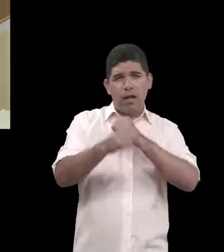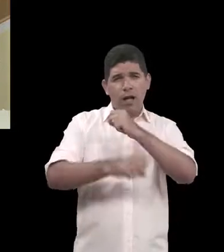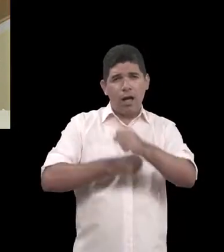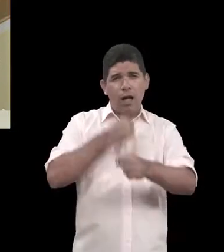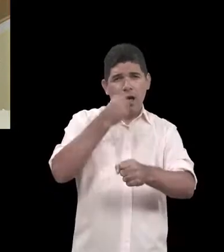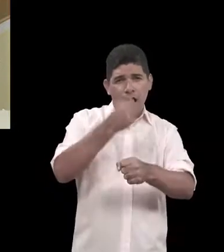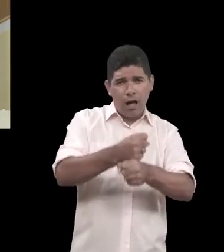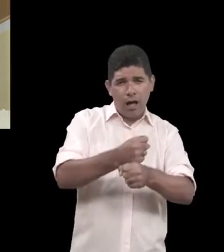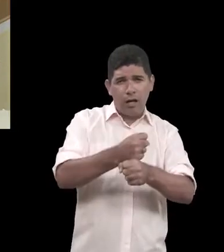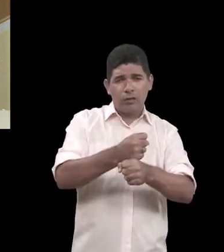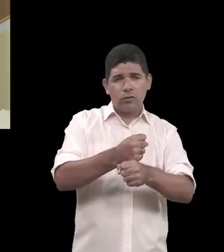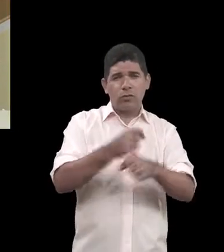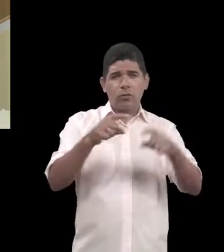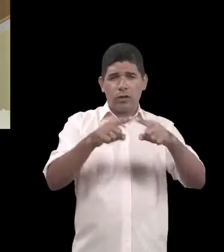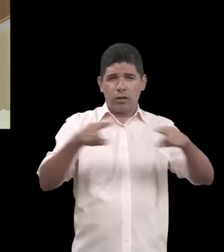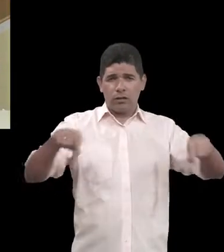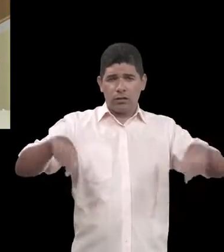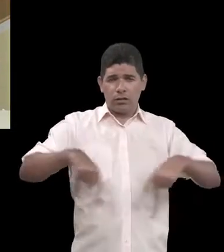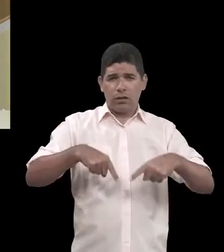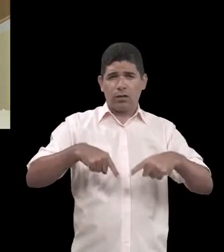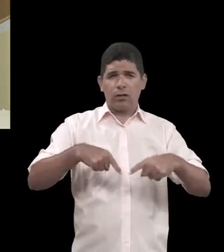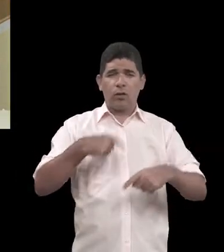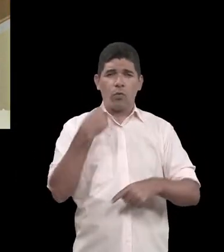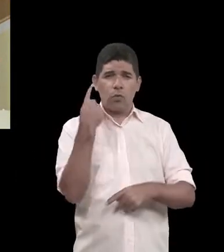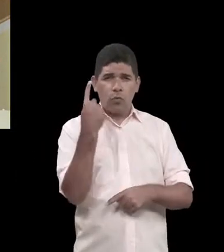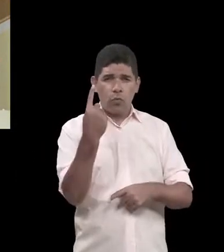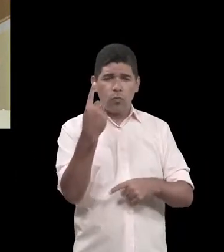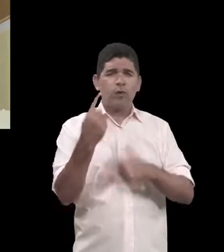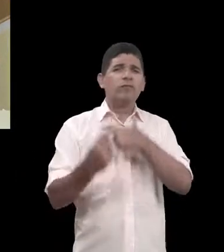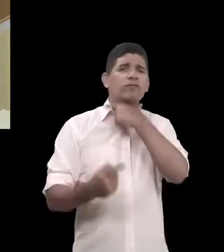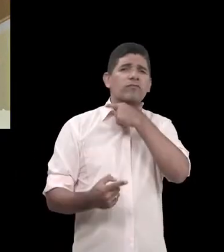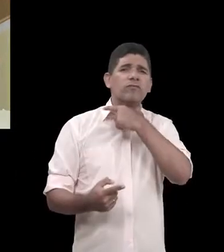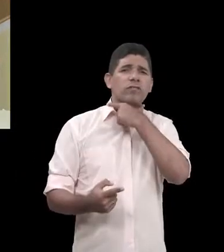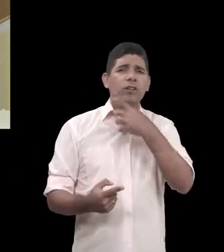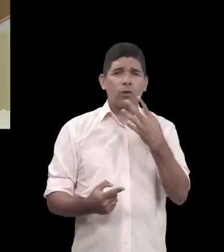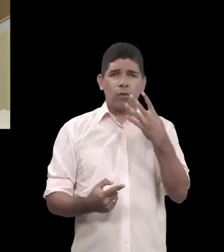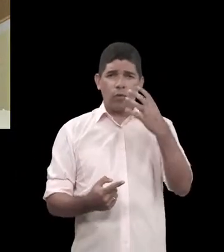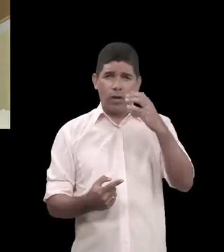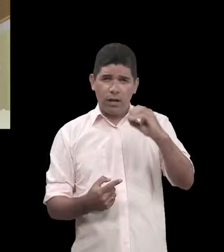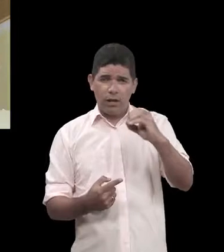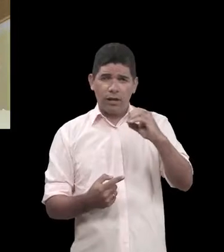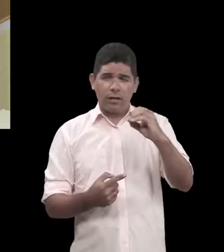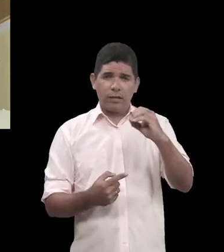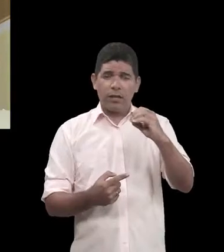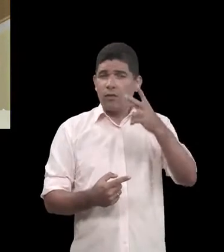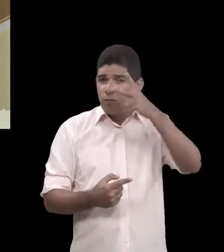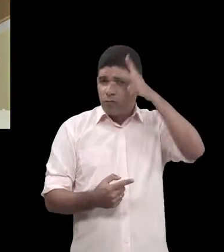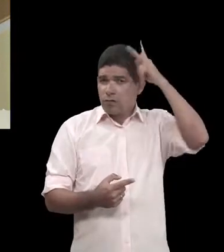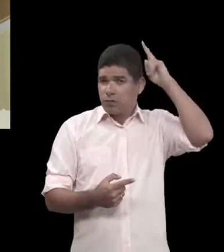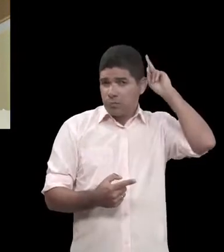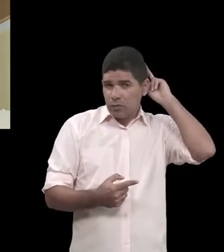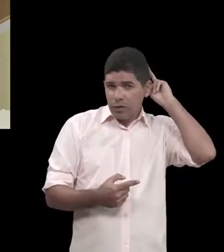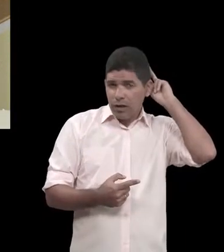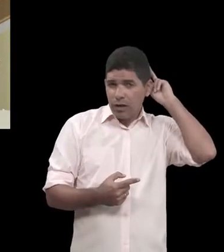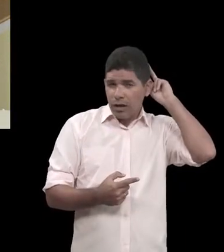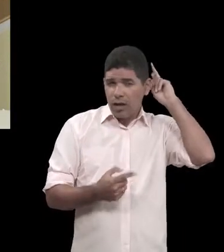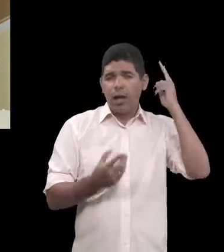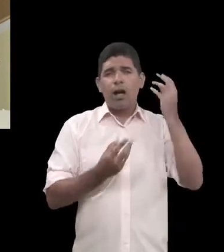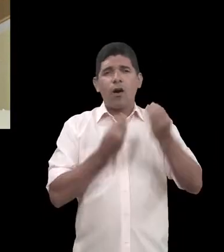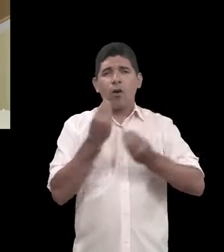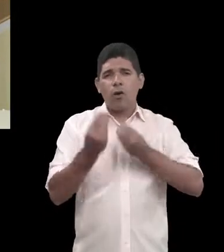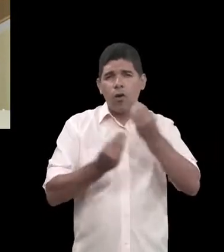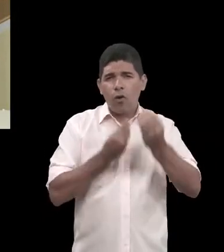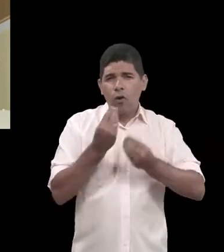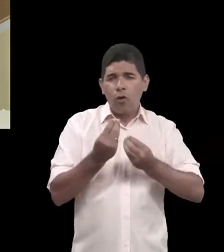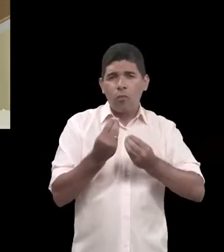Uma turma entra por ano com 40 vagas. E o nosso processo seletivo que eu expliquei acontece geralmente entre final de